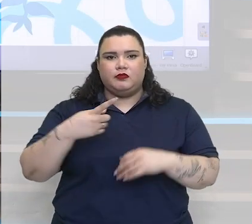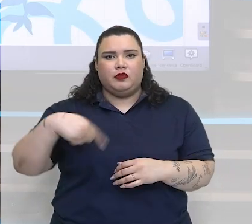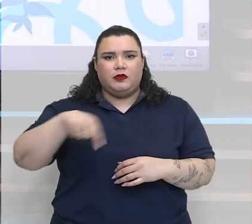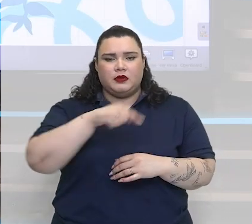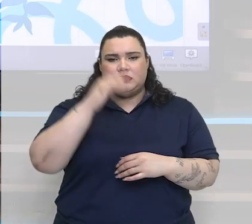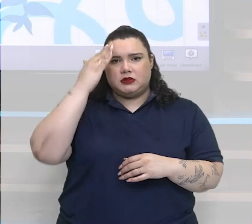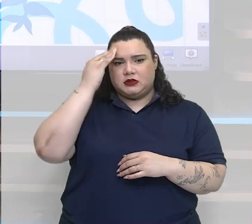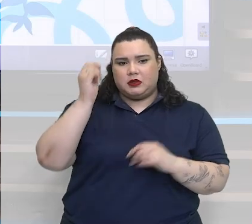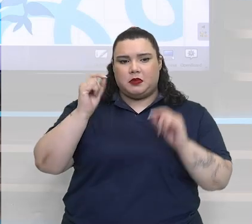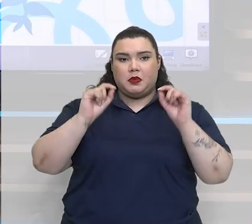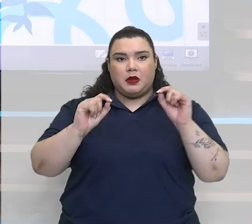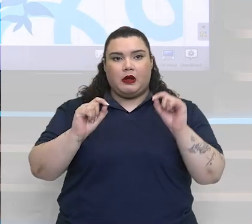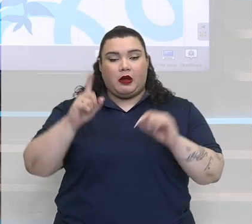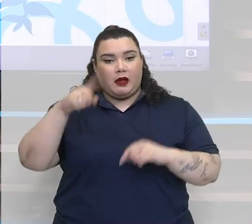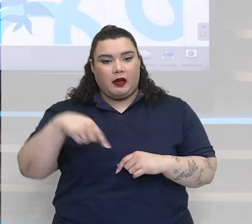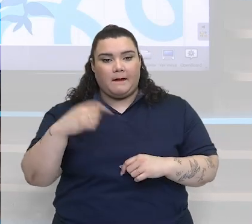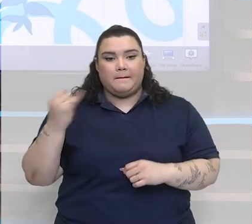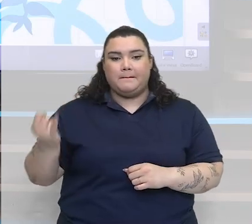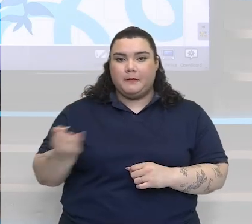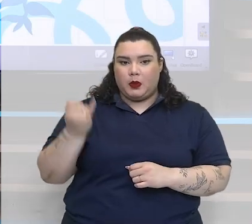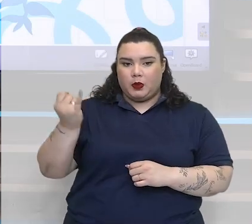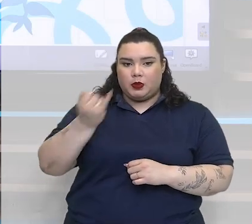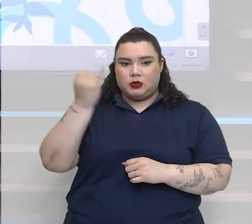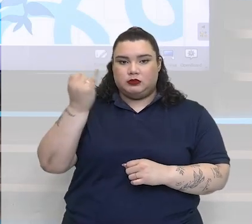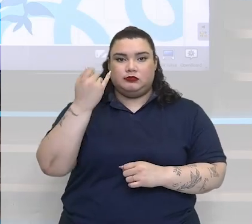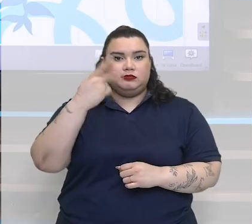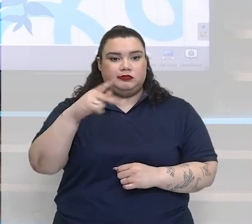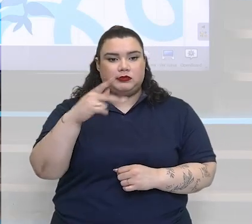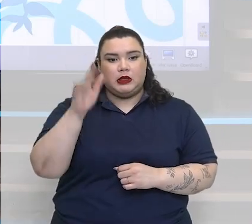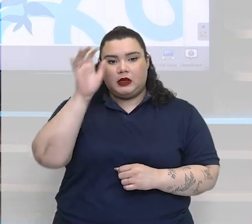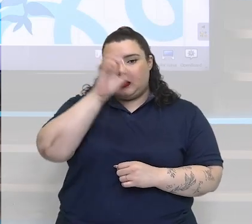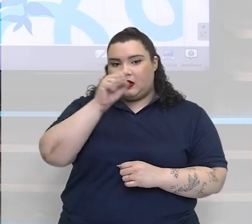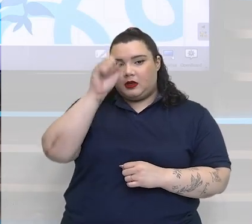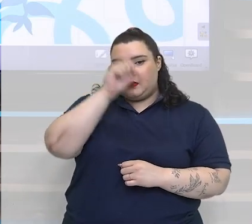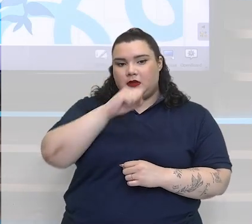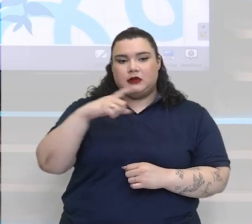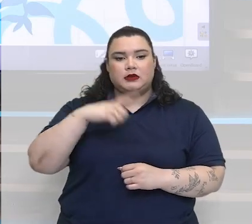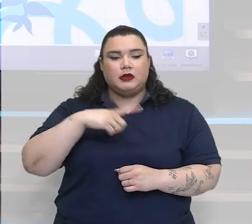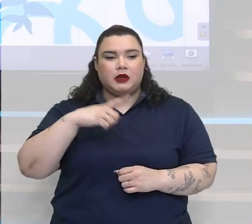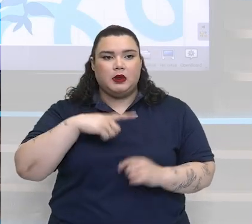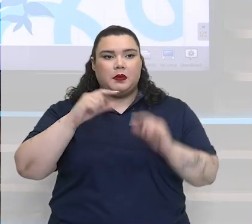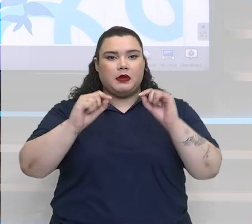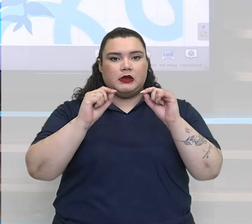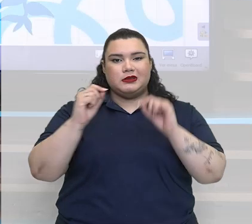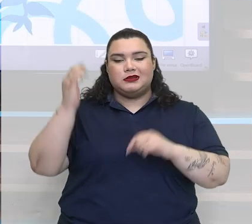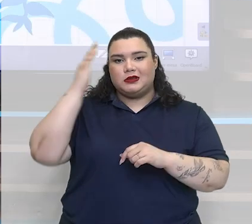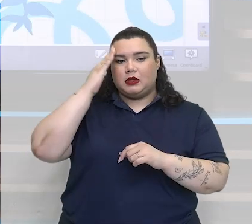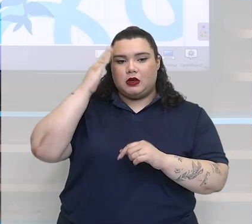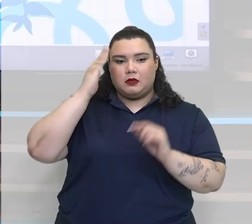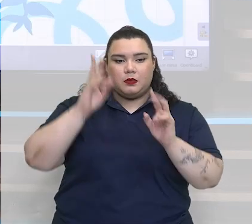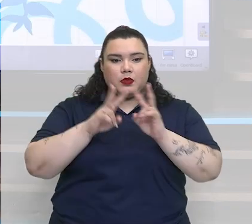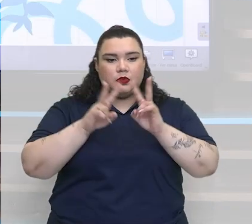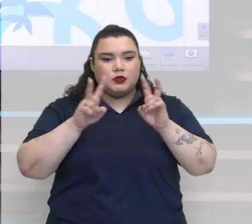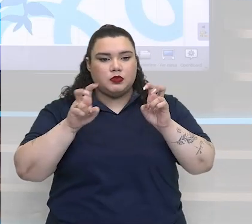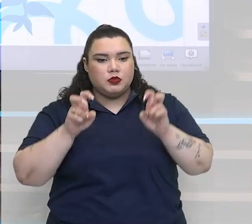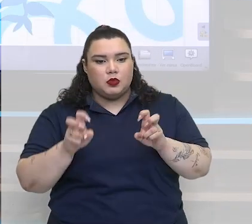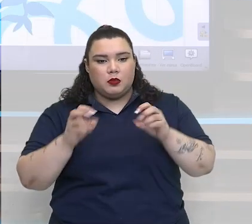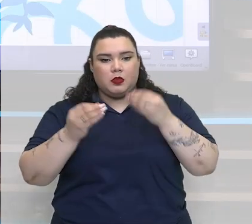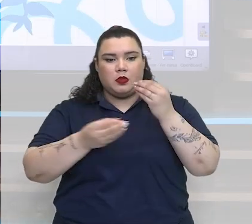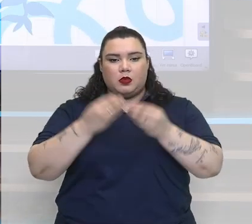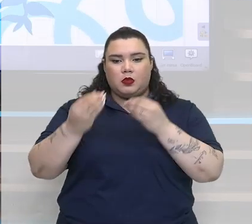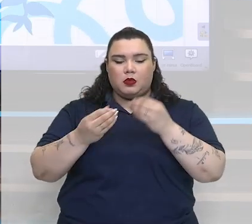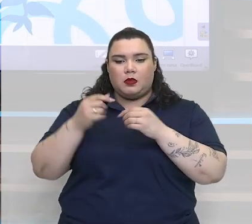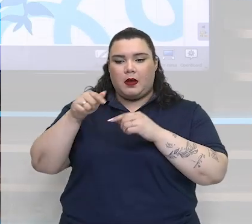é relevante para o seu aprendizado conhecer sobre a acentuação, tanto